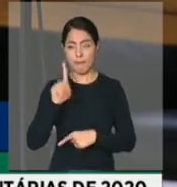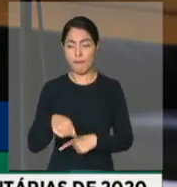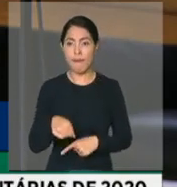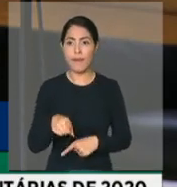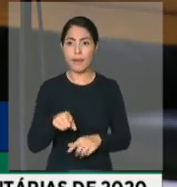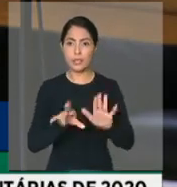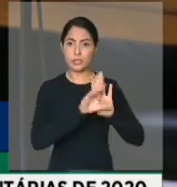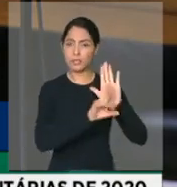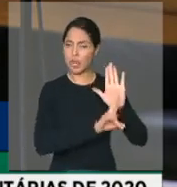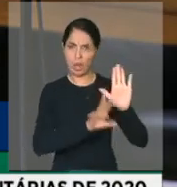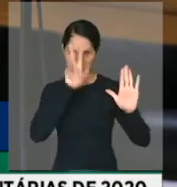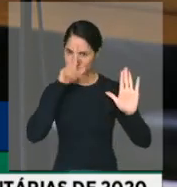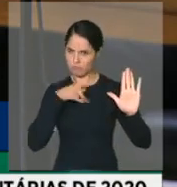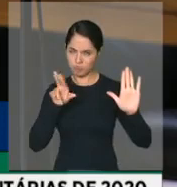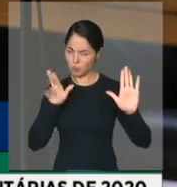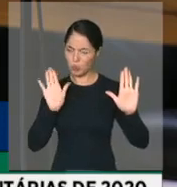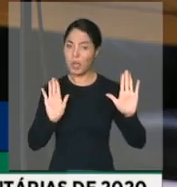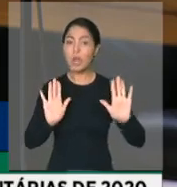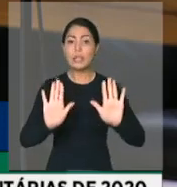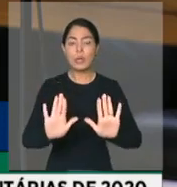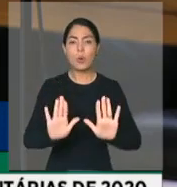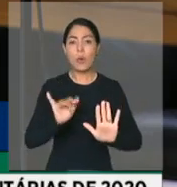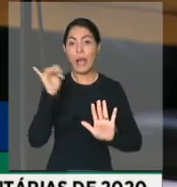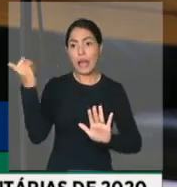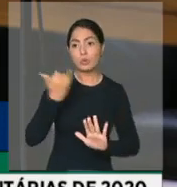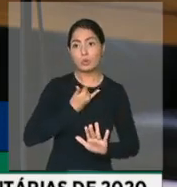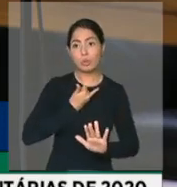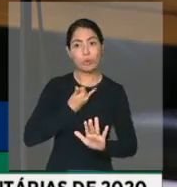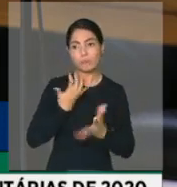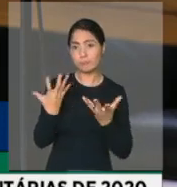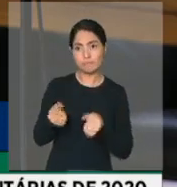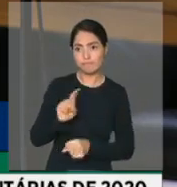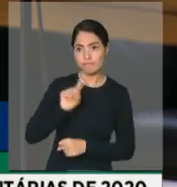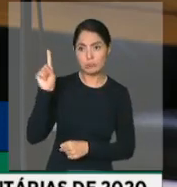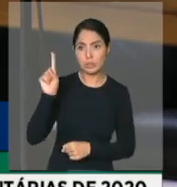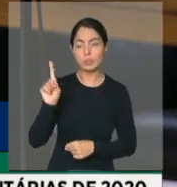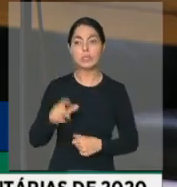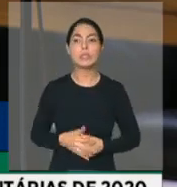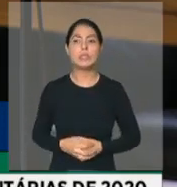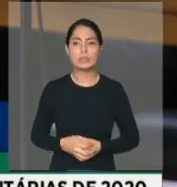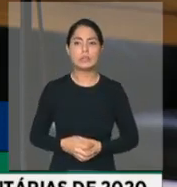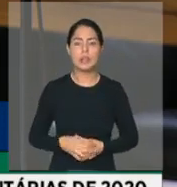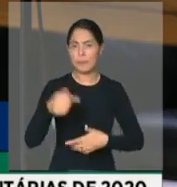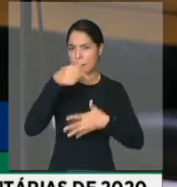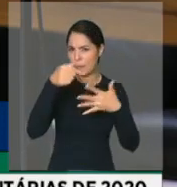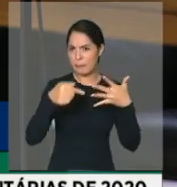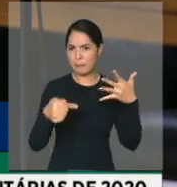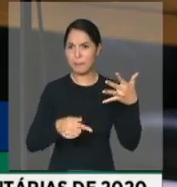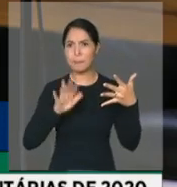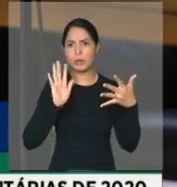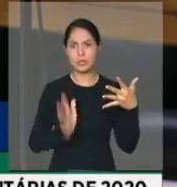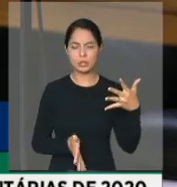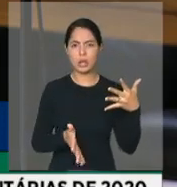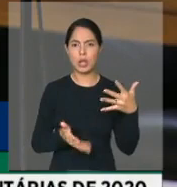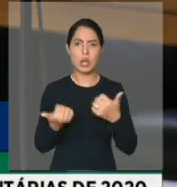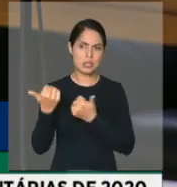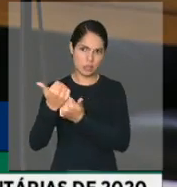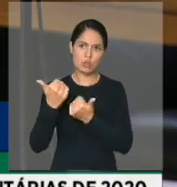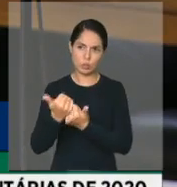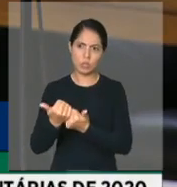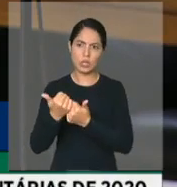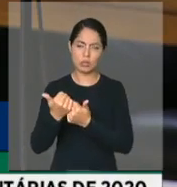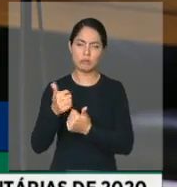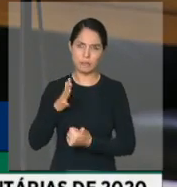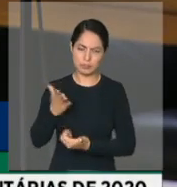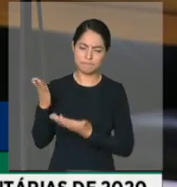pessoal, que não vai ser aceito. E pelas razões que a assessoria da mesa